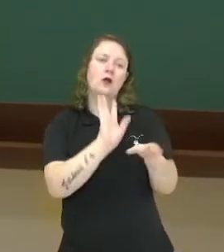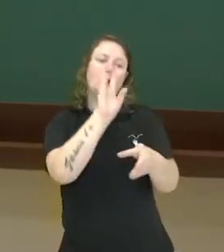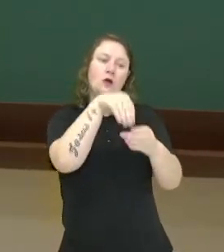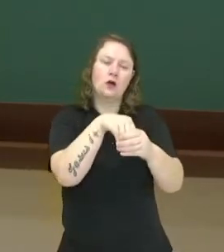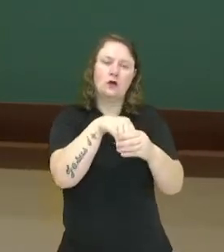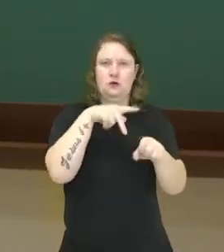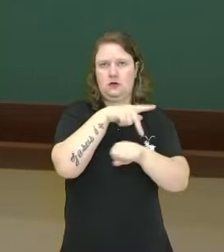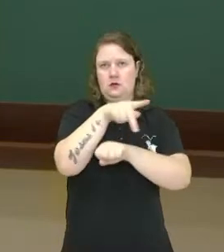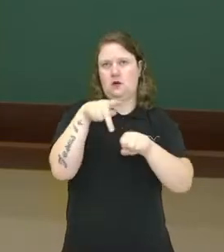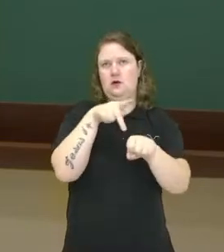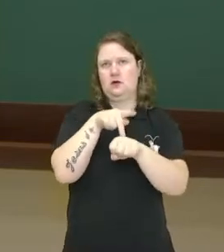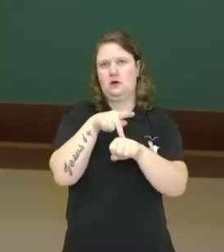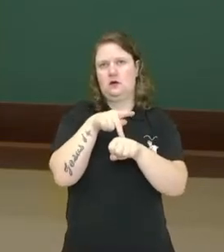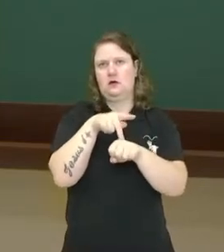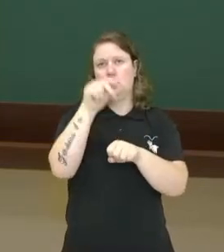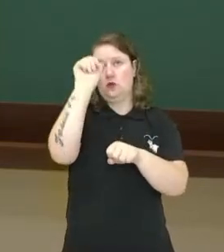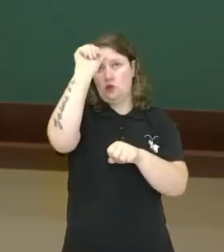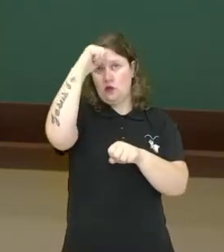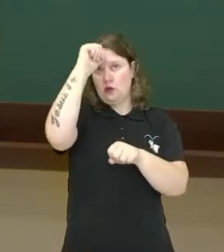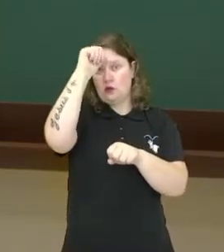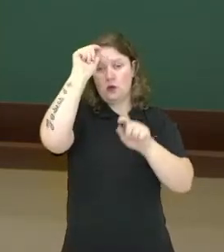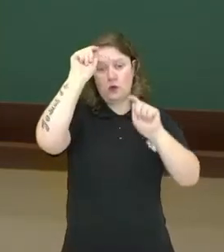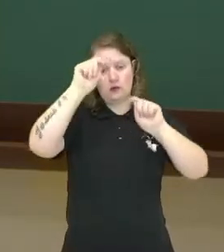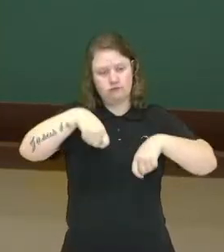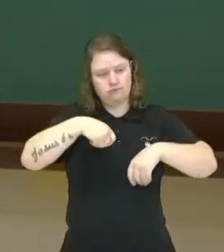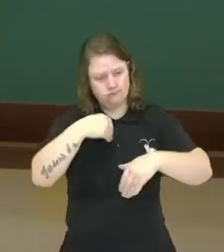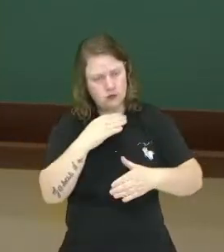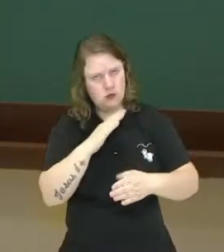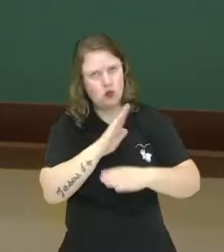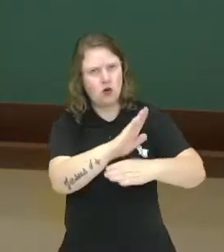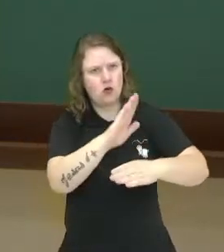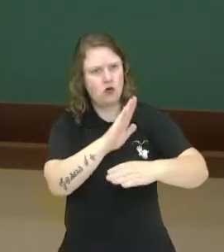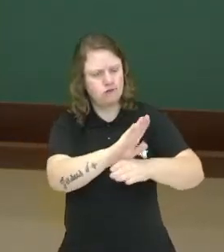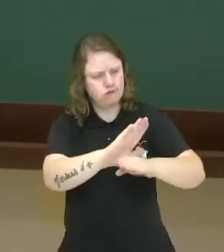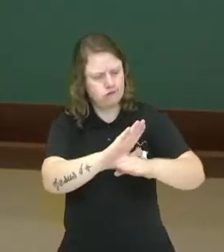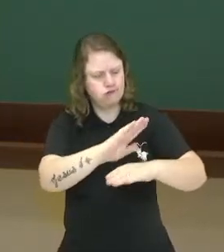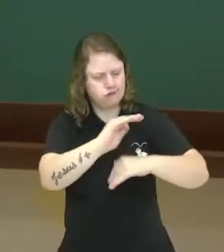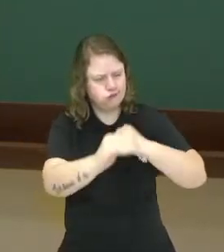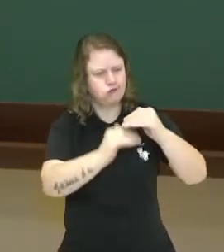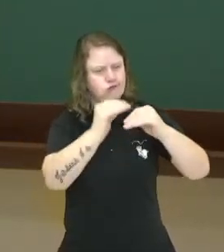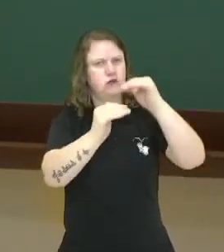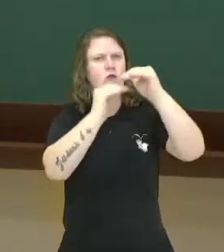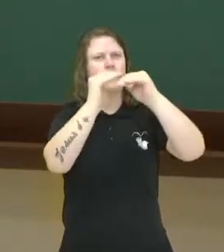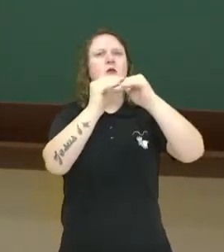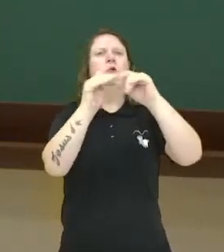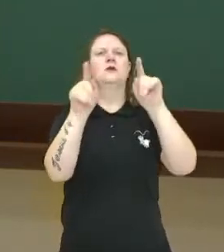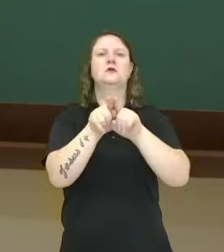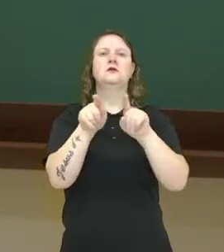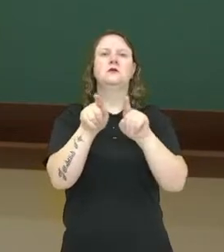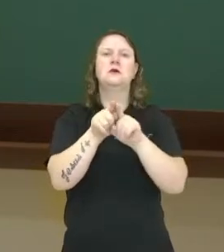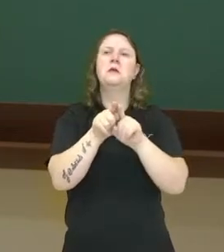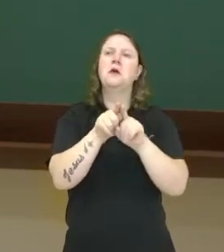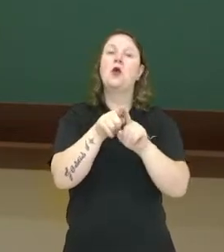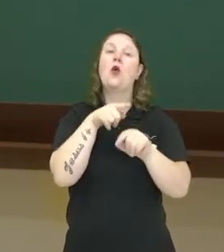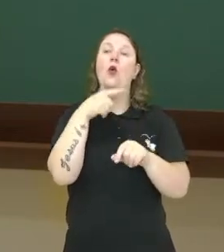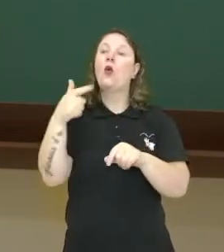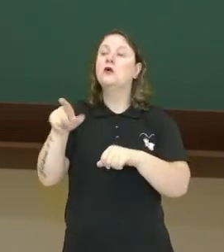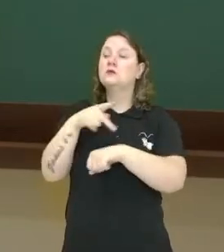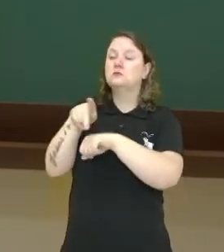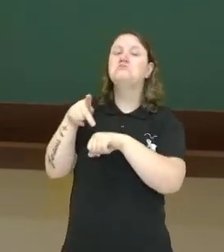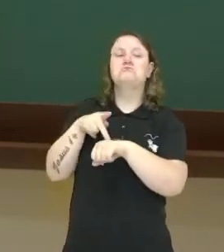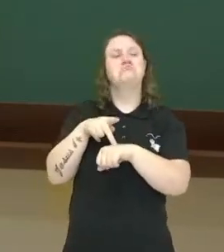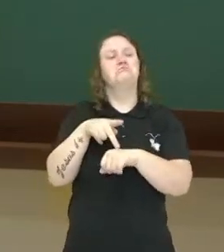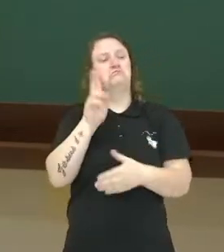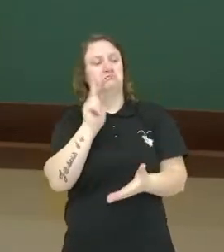país a levaram a essa condição, a esse reconhecimento como uma potência emergente? E nós vamos ter